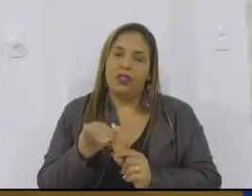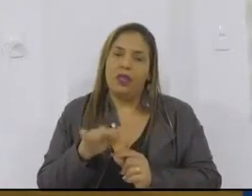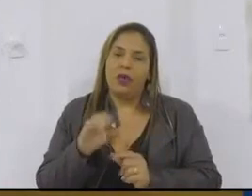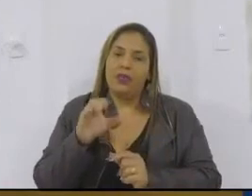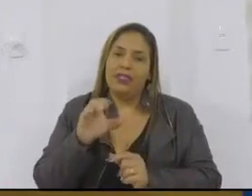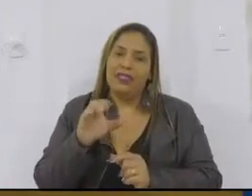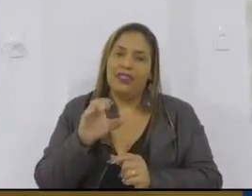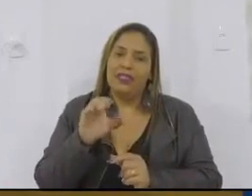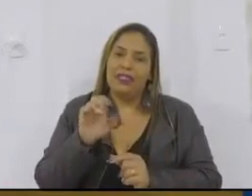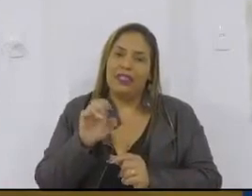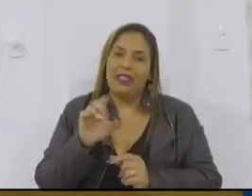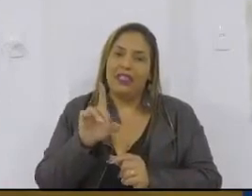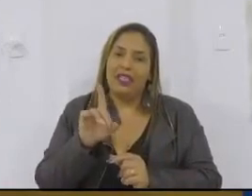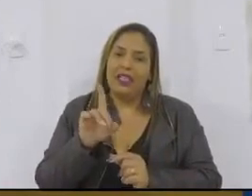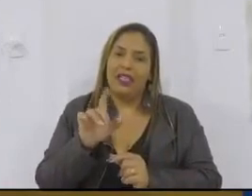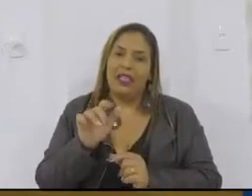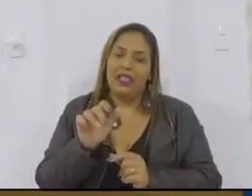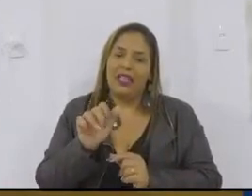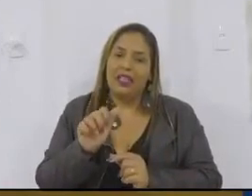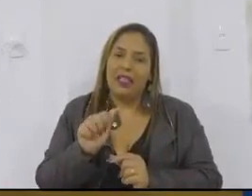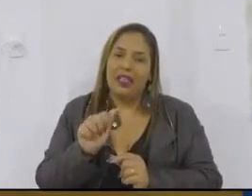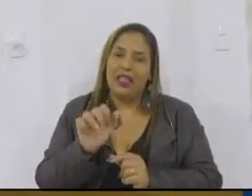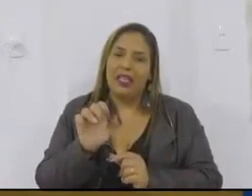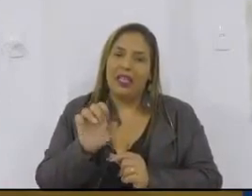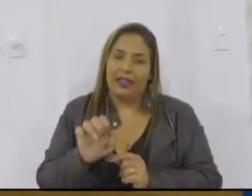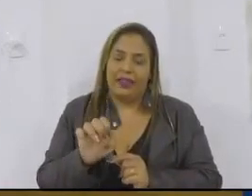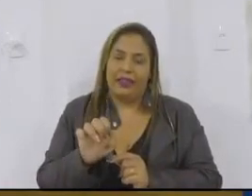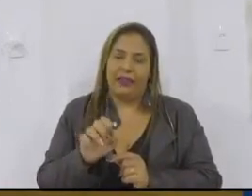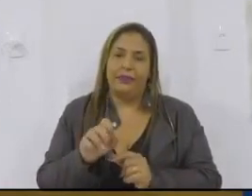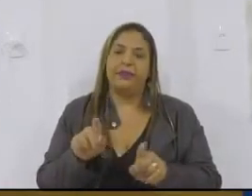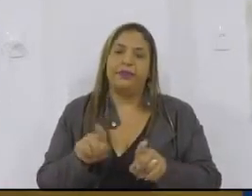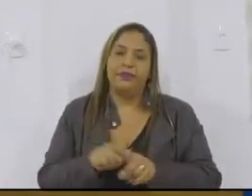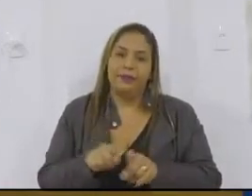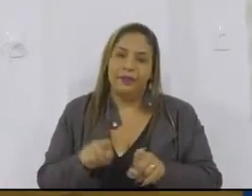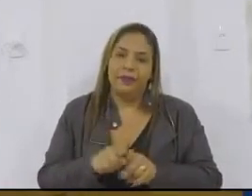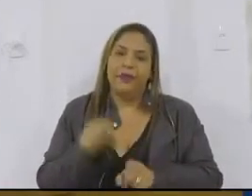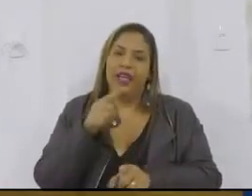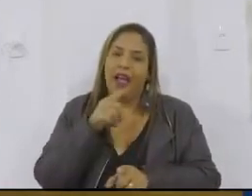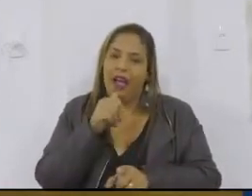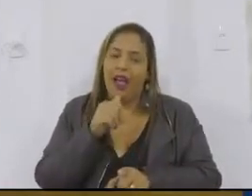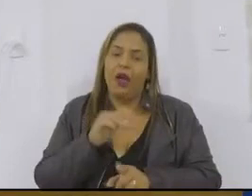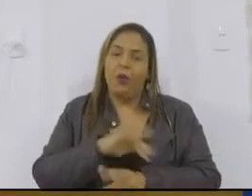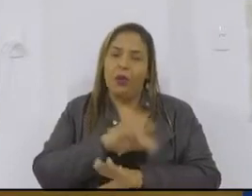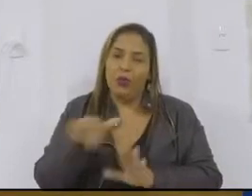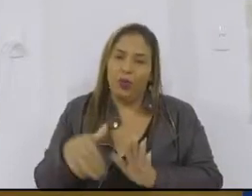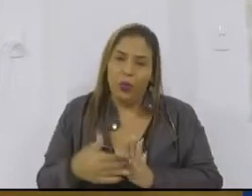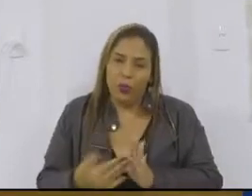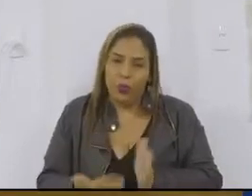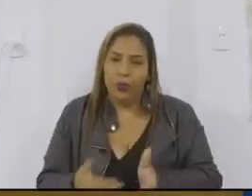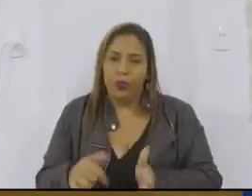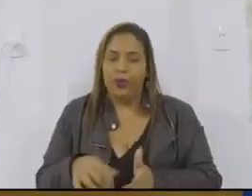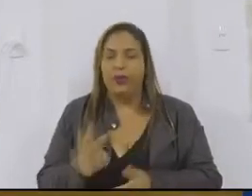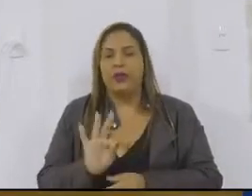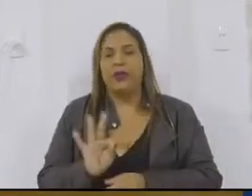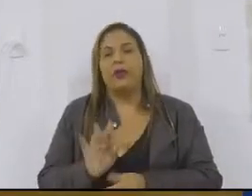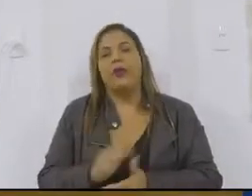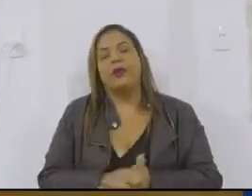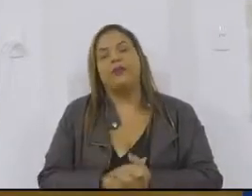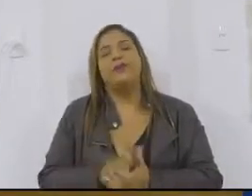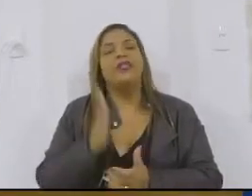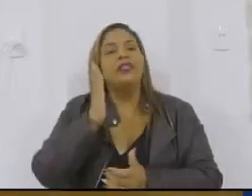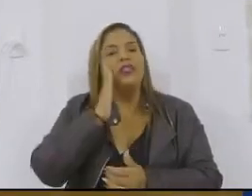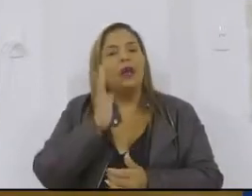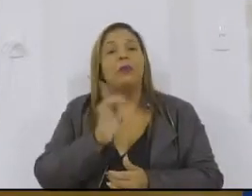seja, no serviço de água e também no serviço de saneamento básico. A gente sabe que Tanguá possui uma estação de tratamento